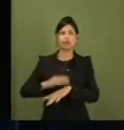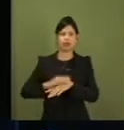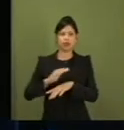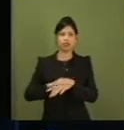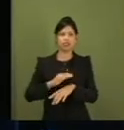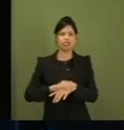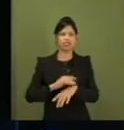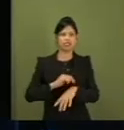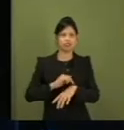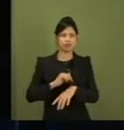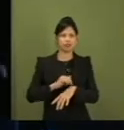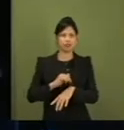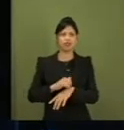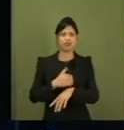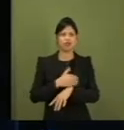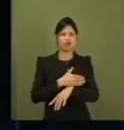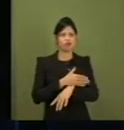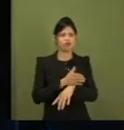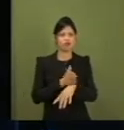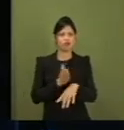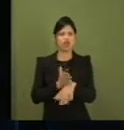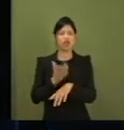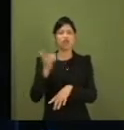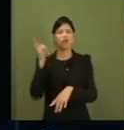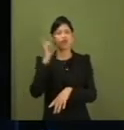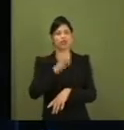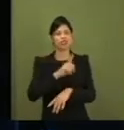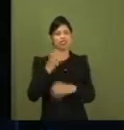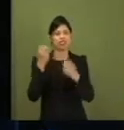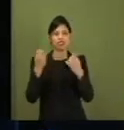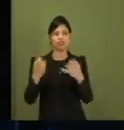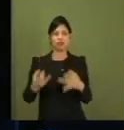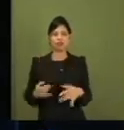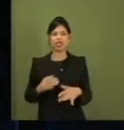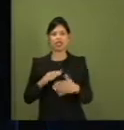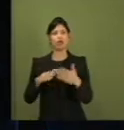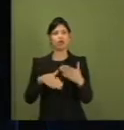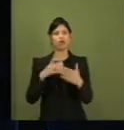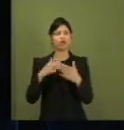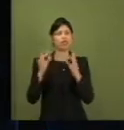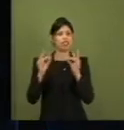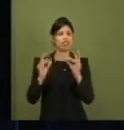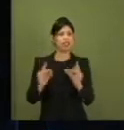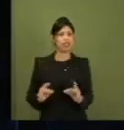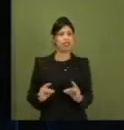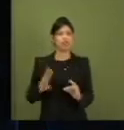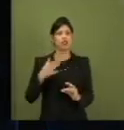esses minutos a mais, para que eu falasse um pouco mais da situação do nosso estado. Obrigado, presidente veneziano.